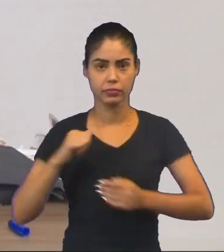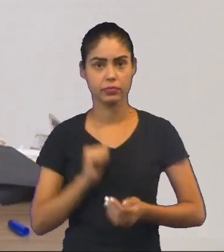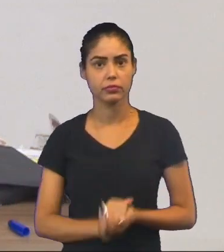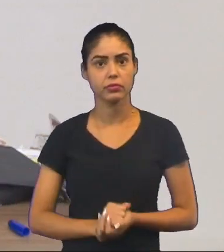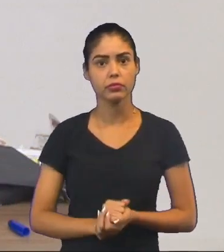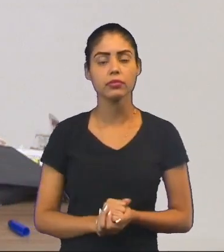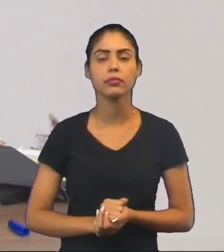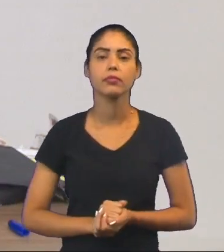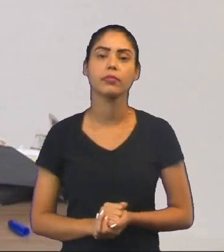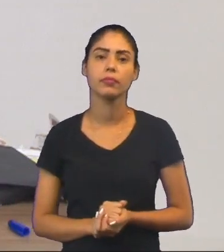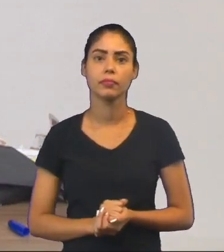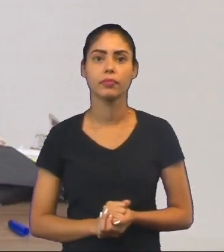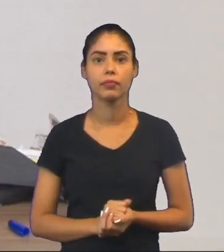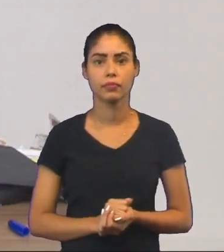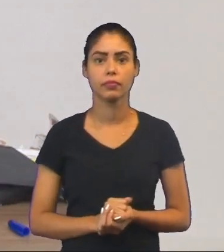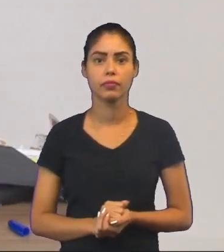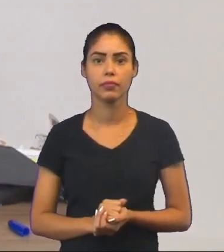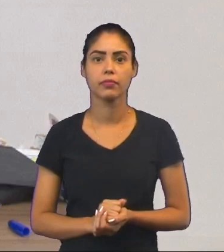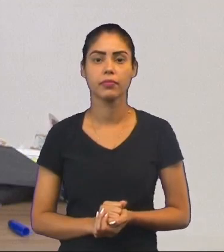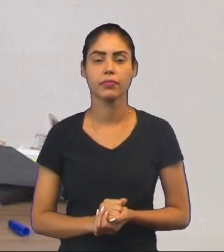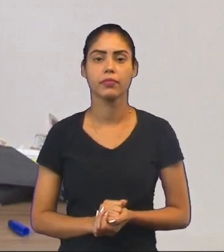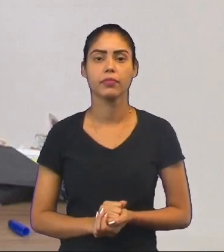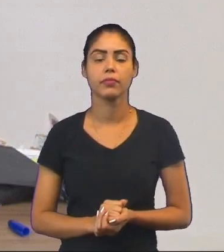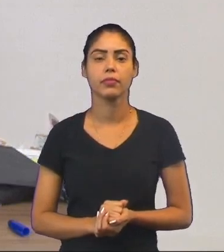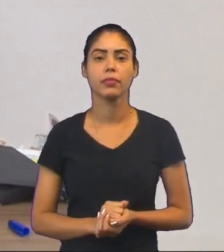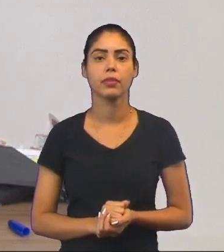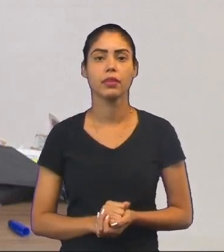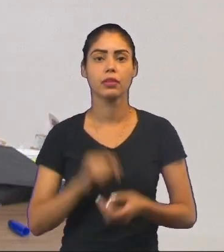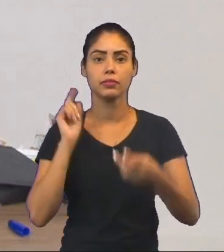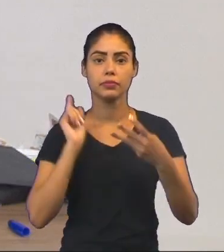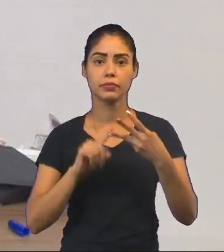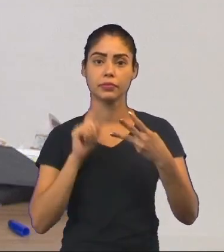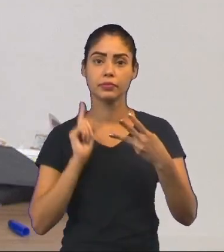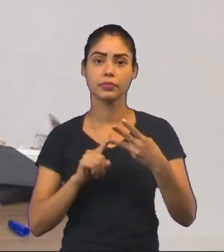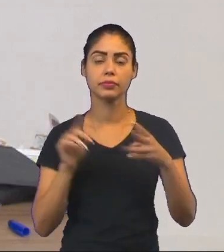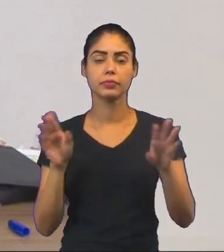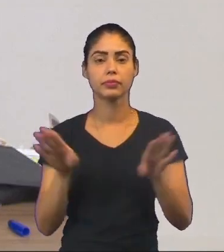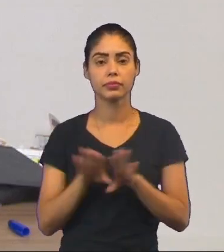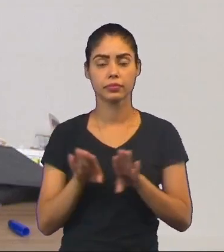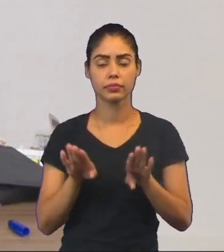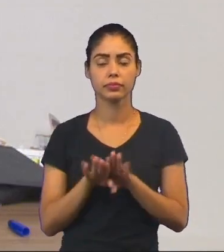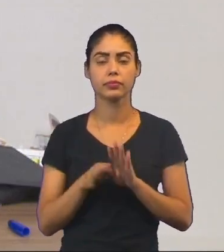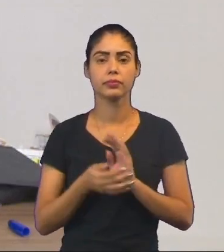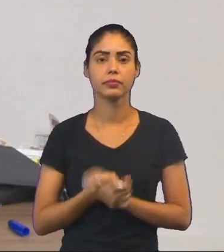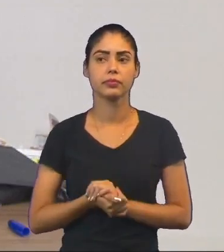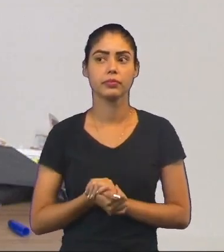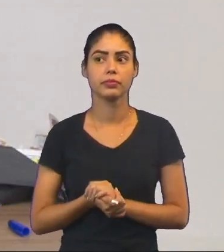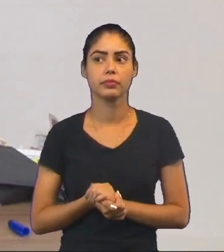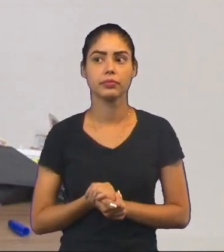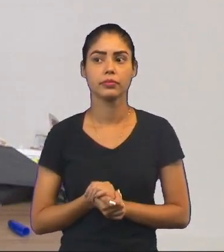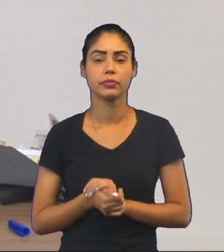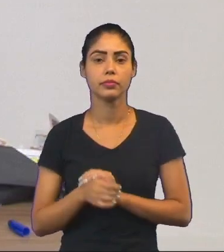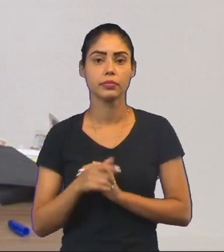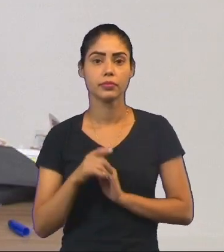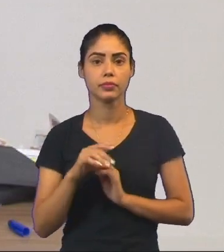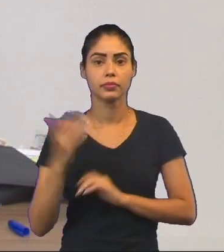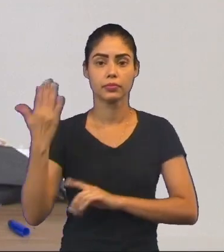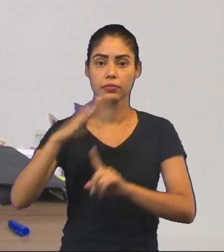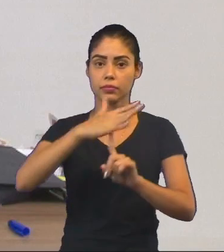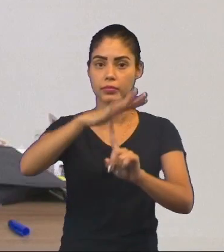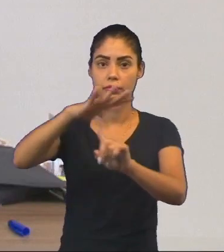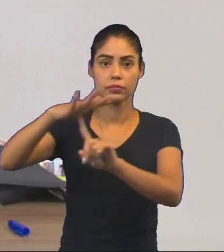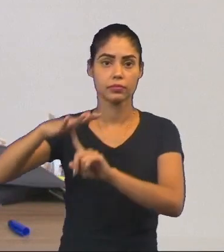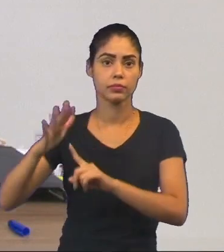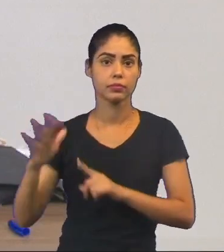em estradas, certo? Temos também os meios de transporte aéreos, que